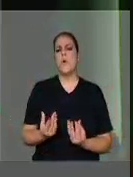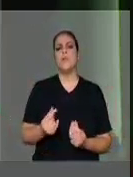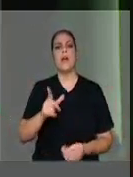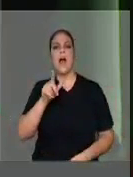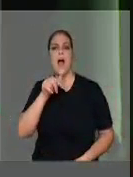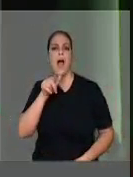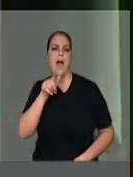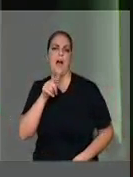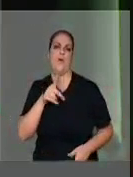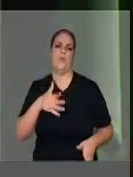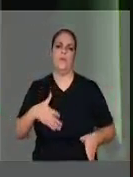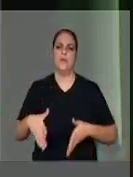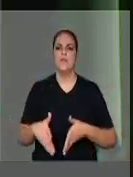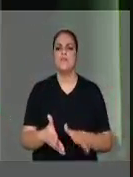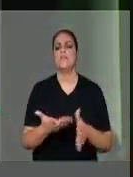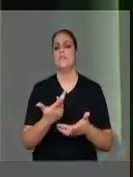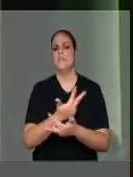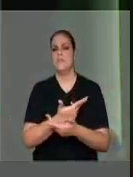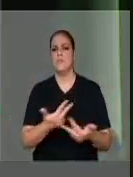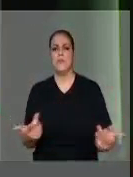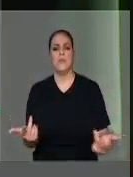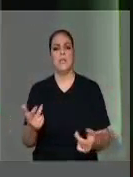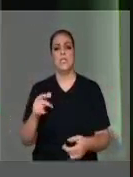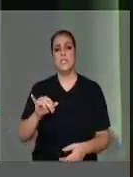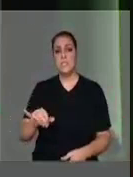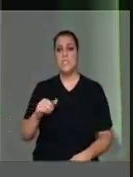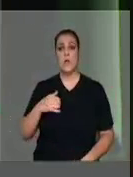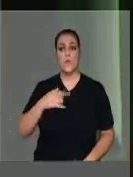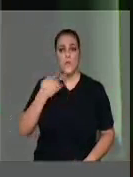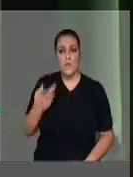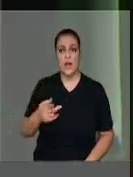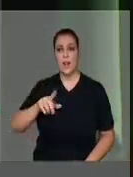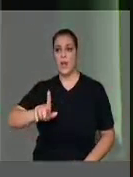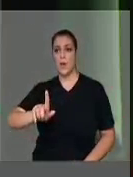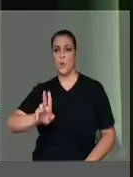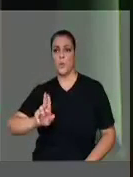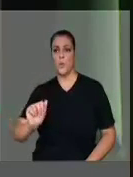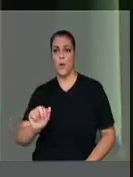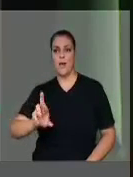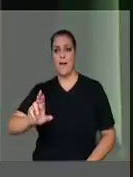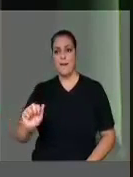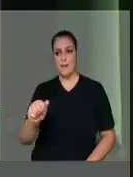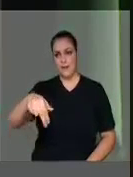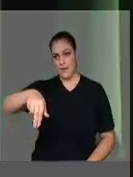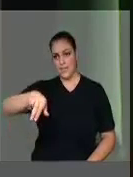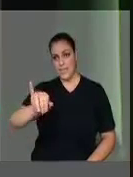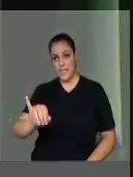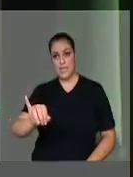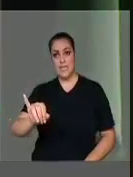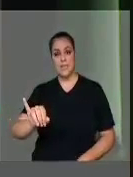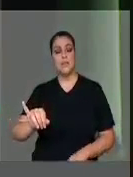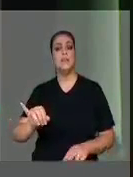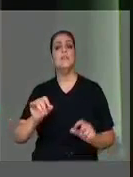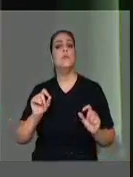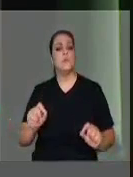mundo. Quando se fala em Guarani, eu posso afirmar que